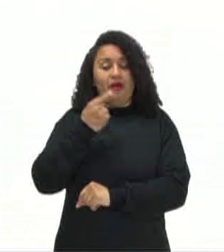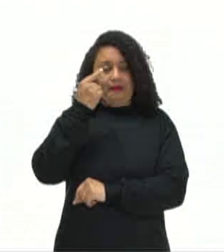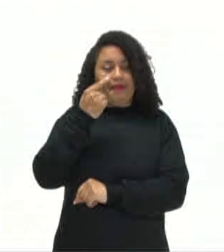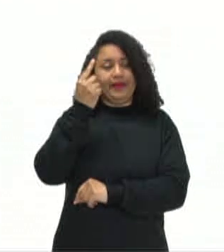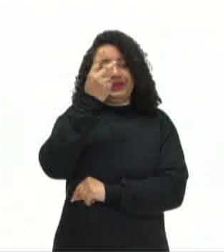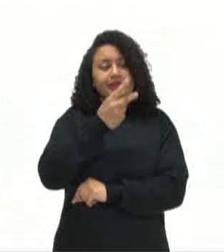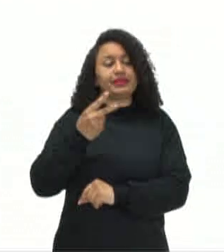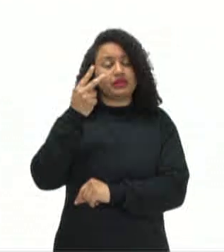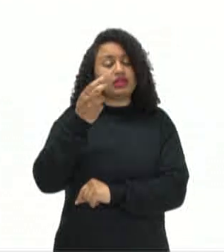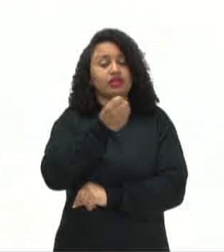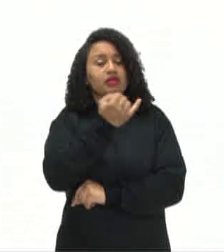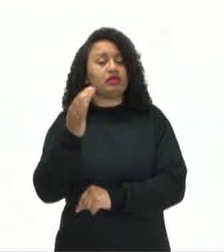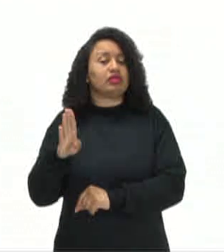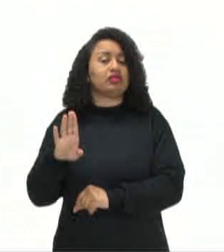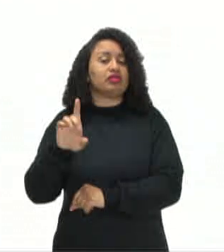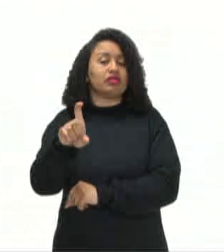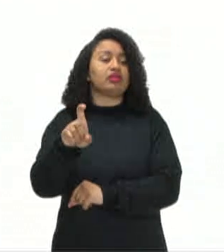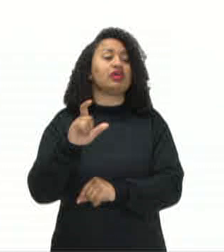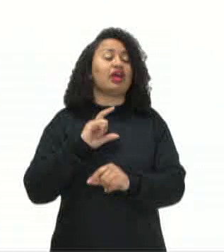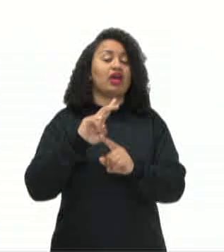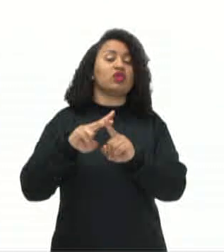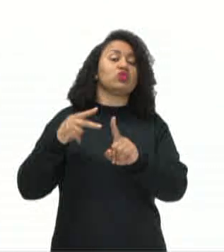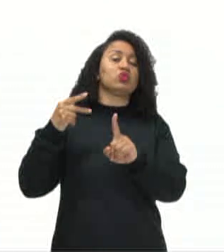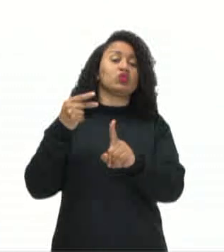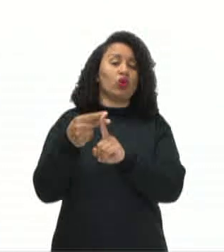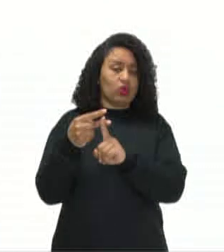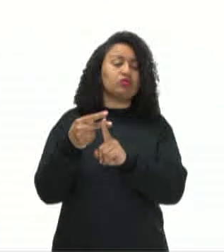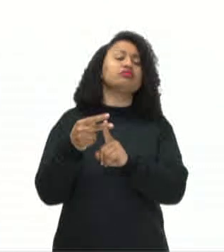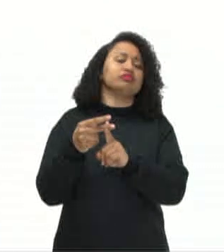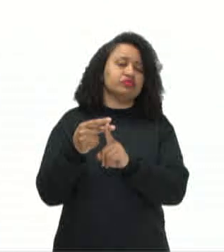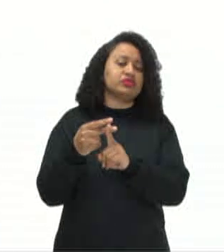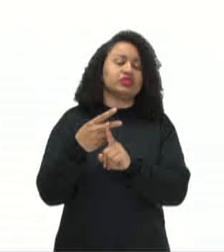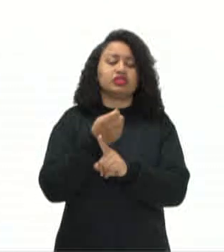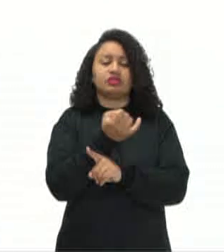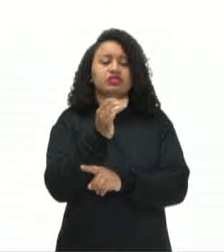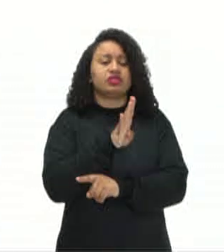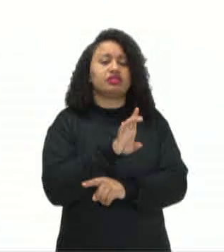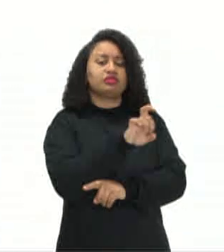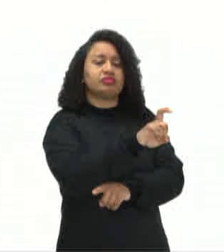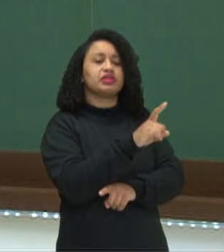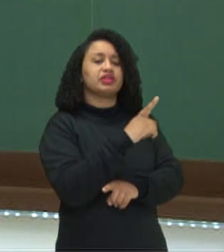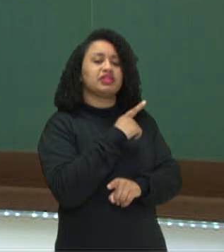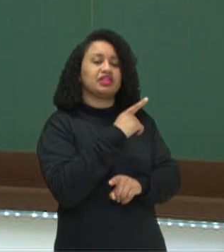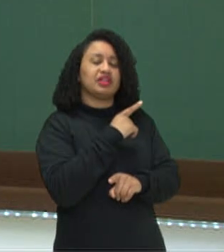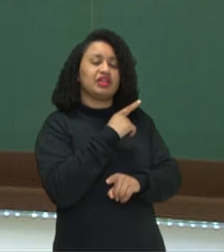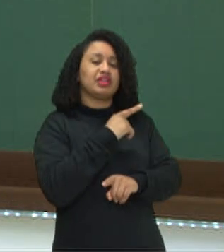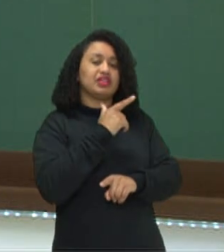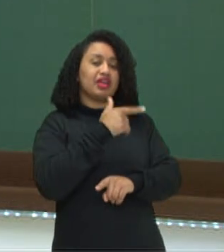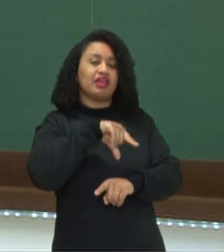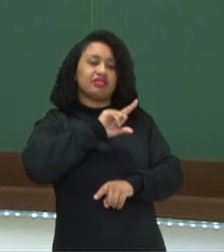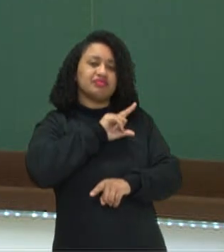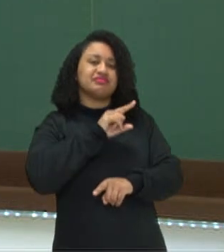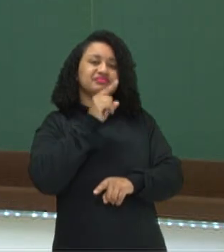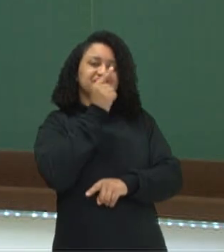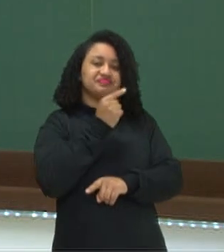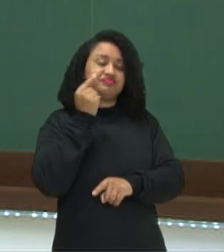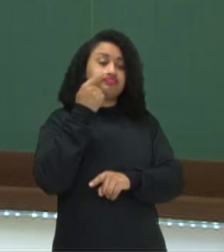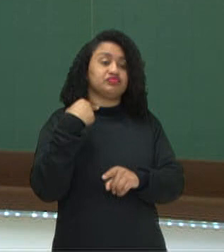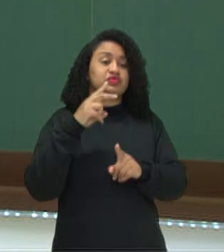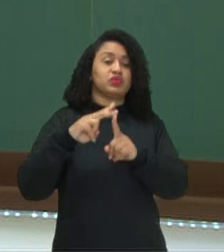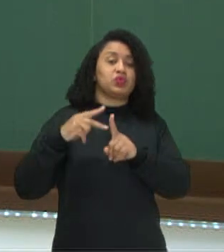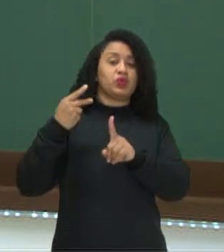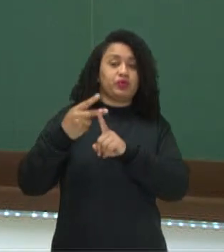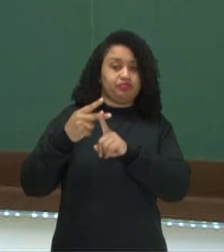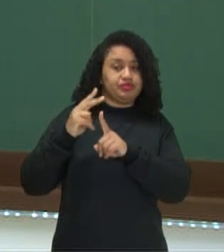o número de bactérias é o dobro que o número de bactérias na hora anterior, né? Então está